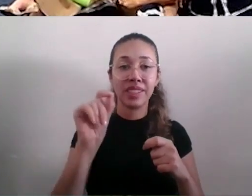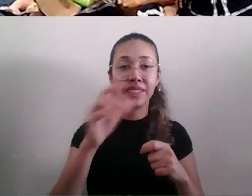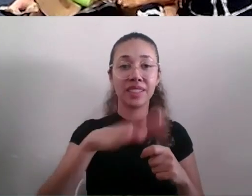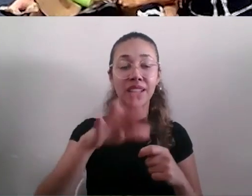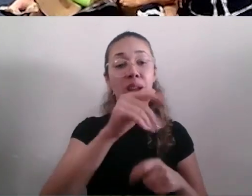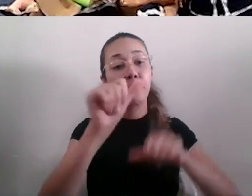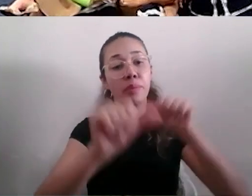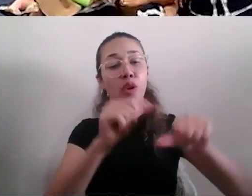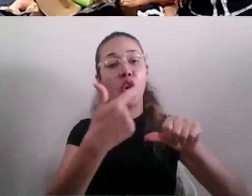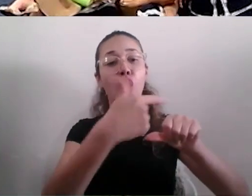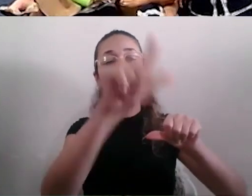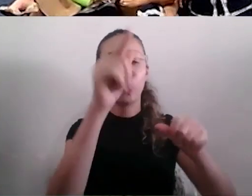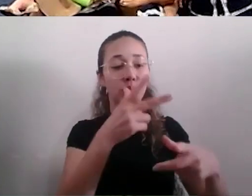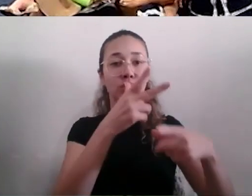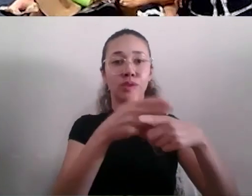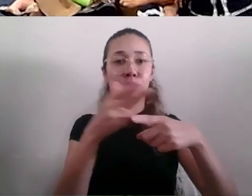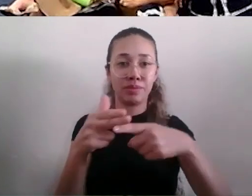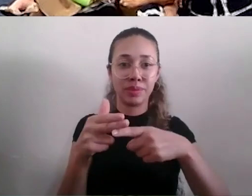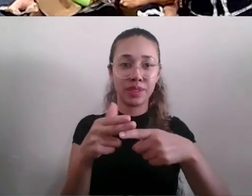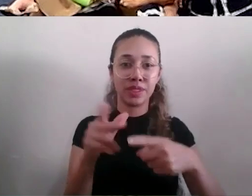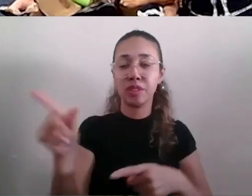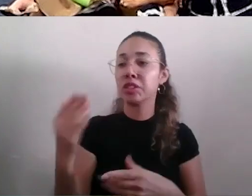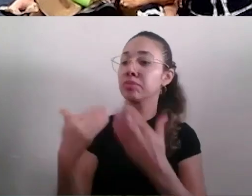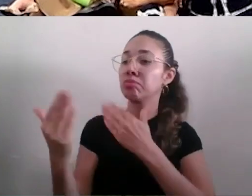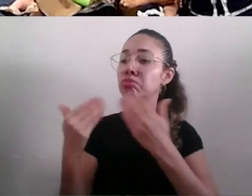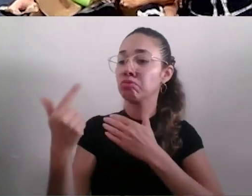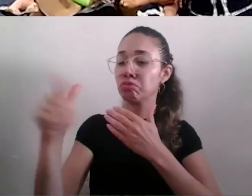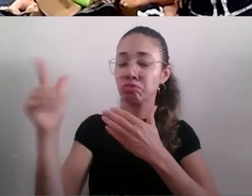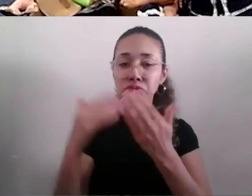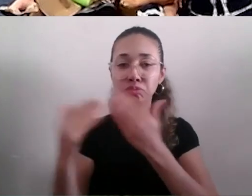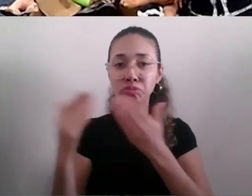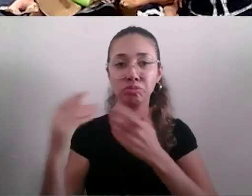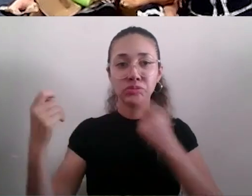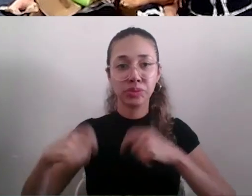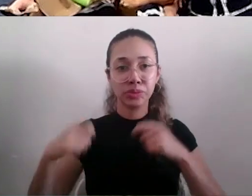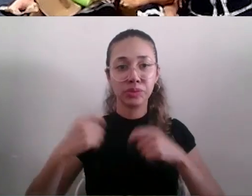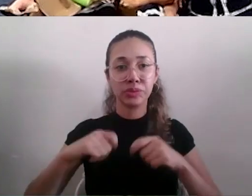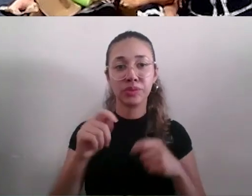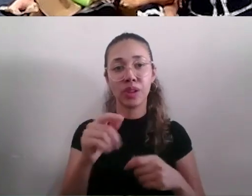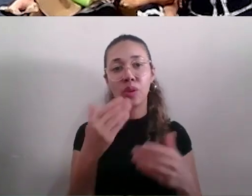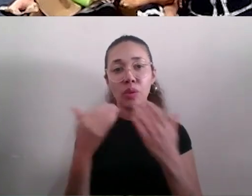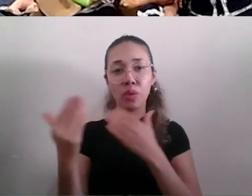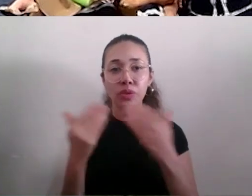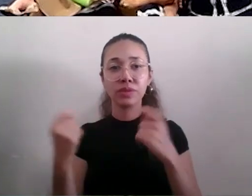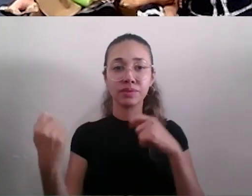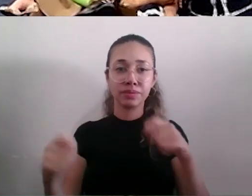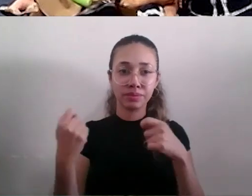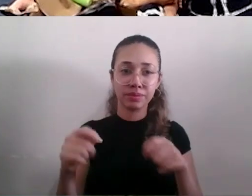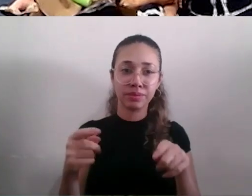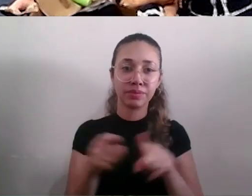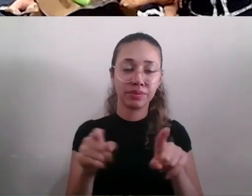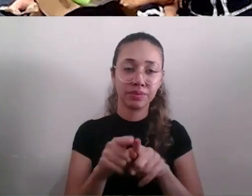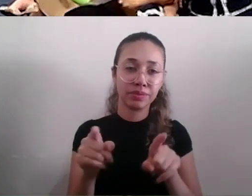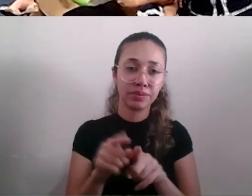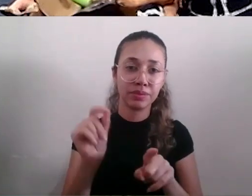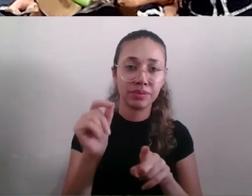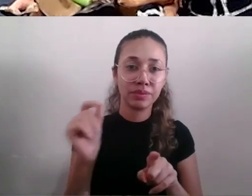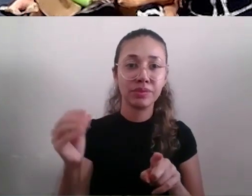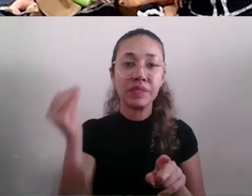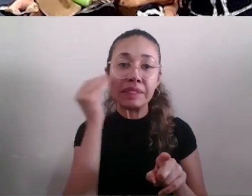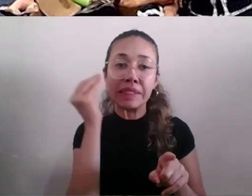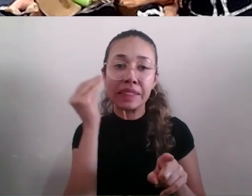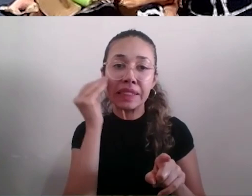tinha feito o podcast deles, então a gente falou: não, vamos conversar aí com os acadêmicos para tentar fazer um episódio